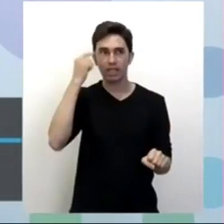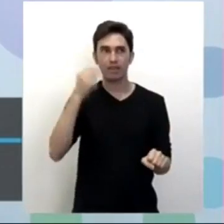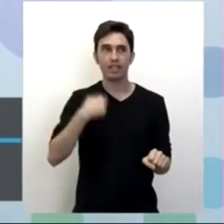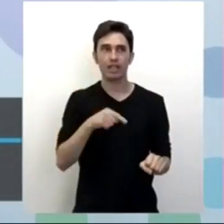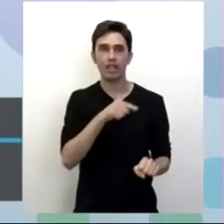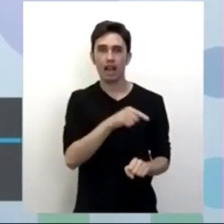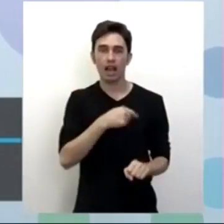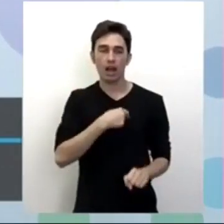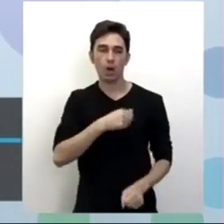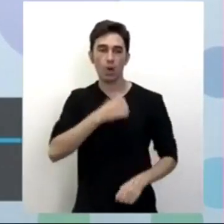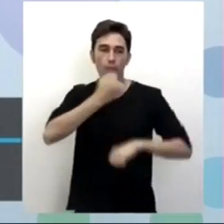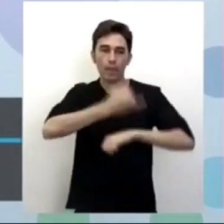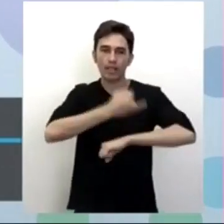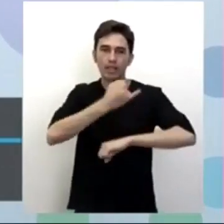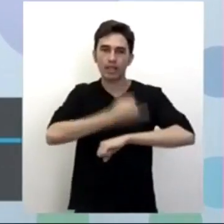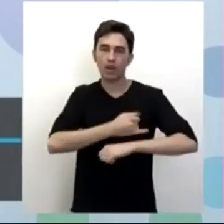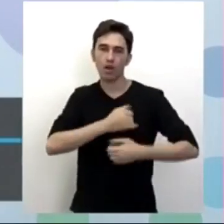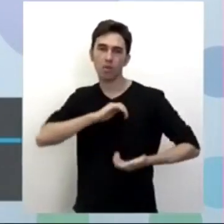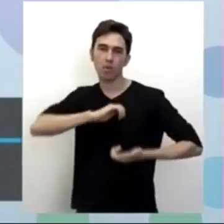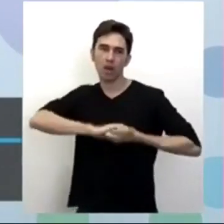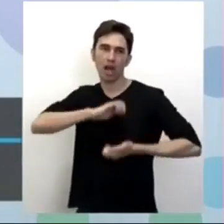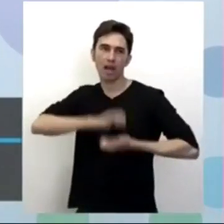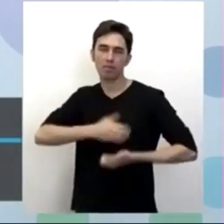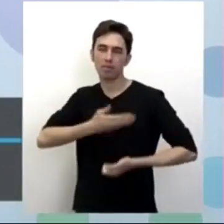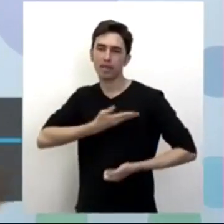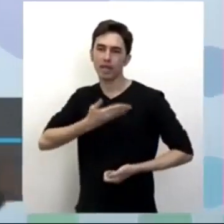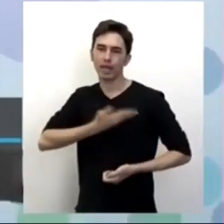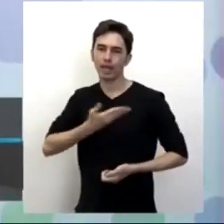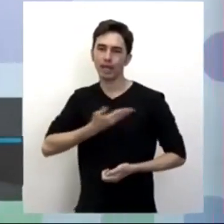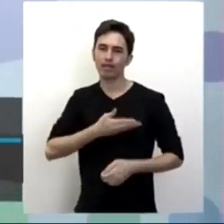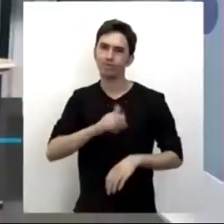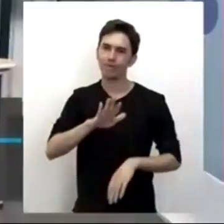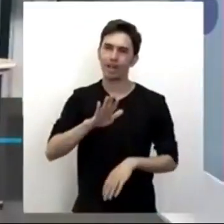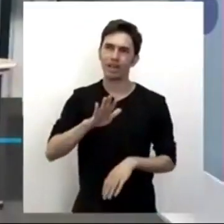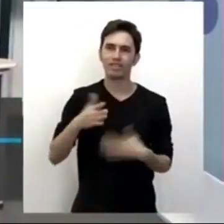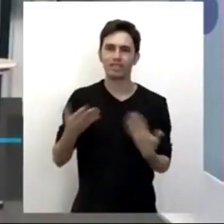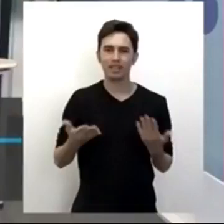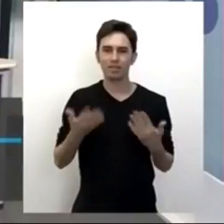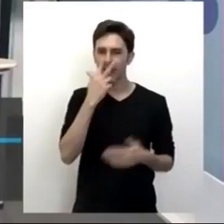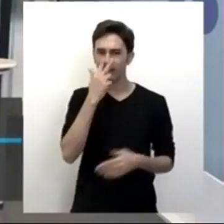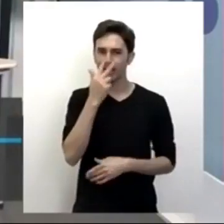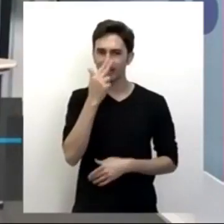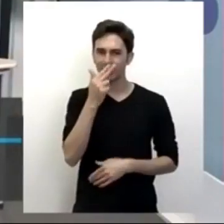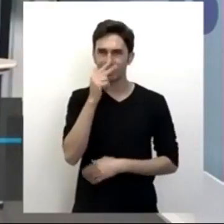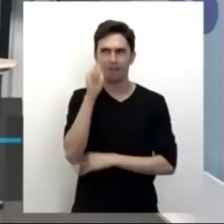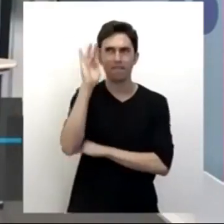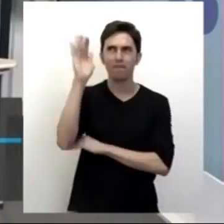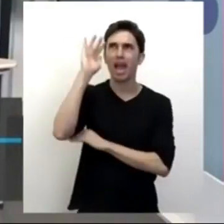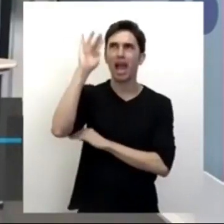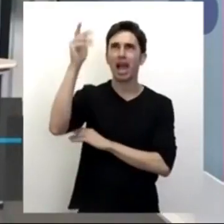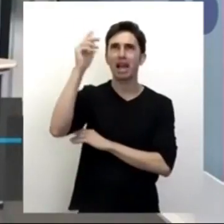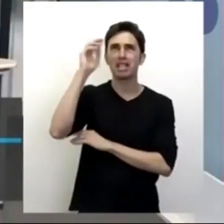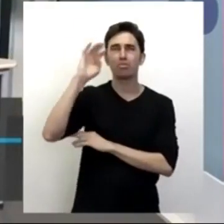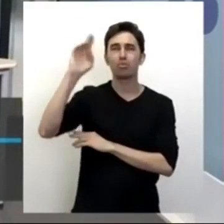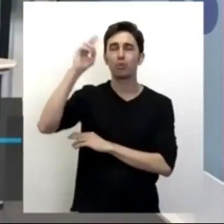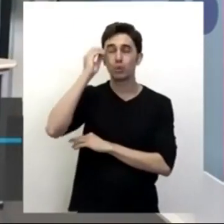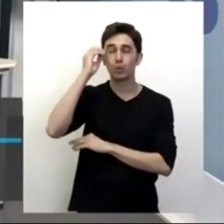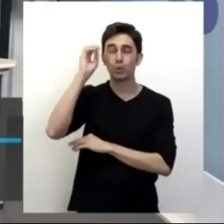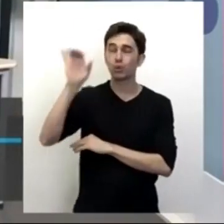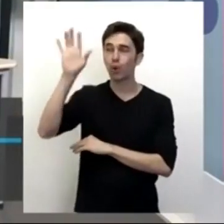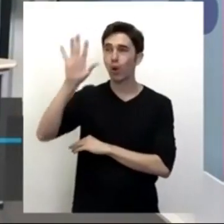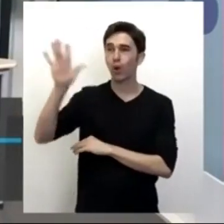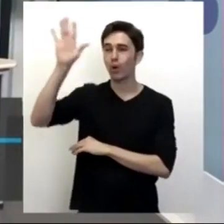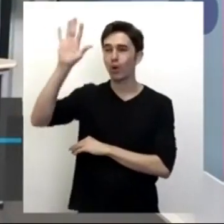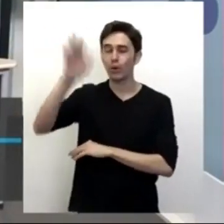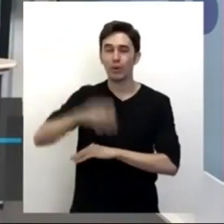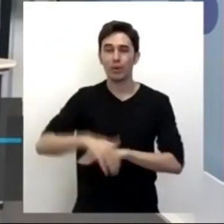o capitalismo cheio de boa vontade. Isso era meio viagem, né, professora? Exatamente. Assim, o princípio é que